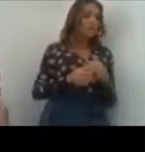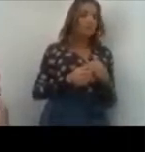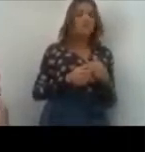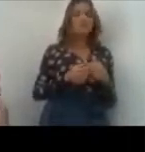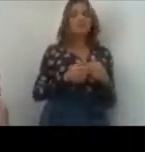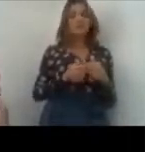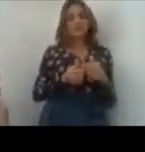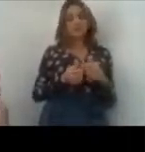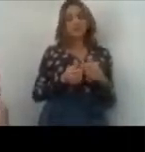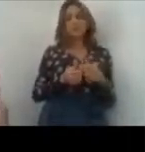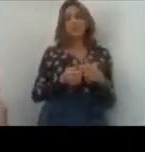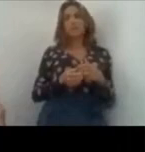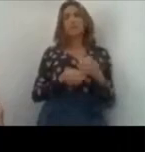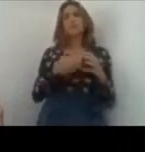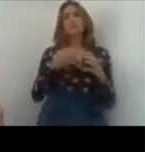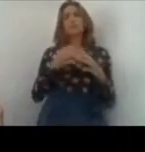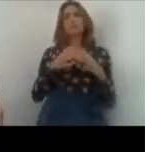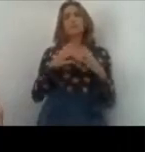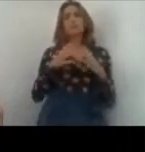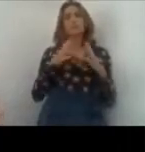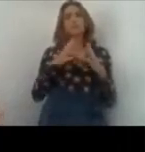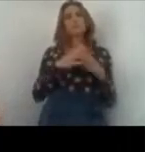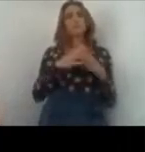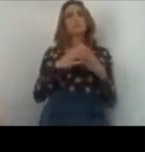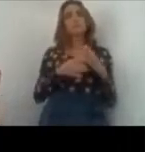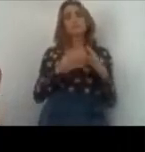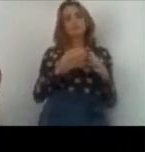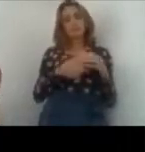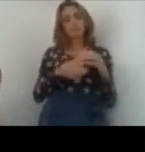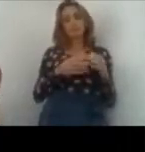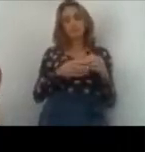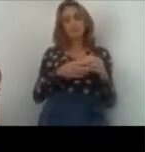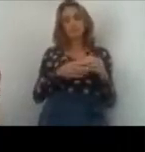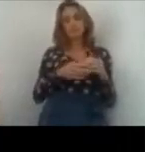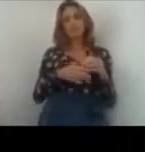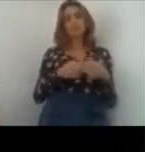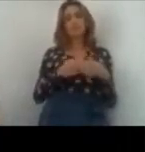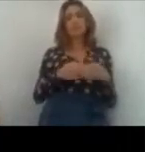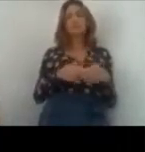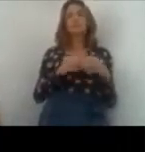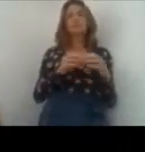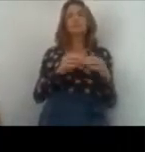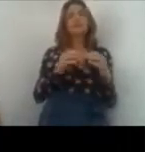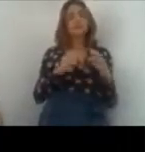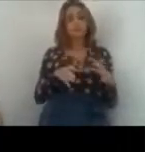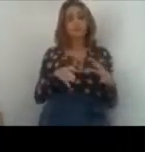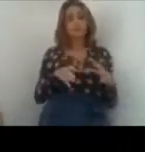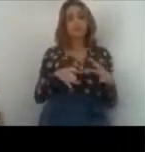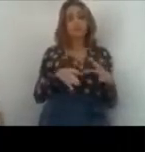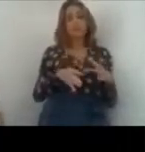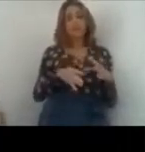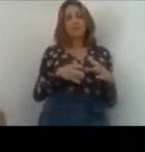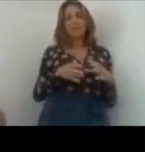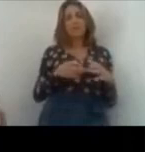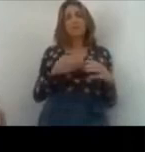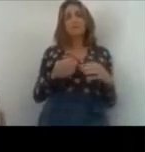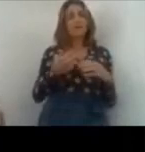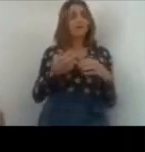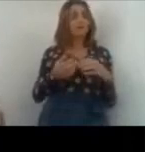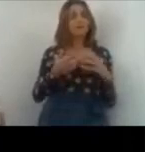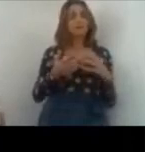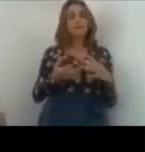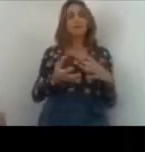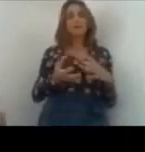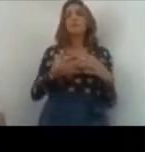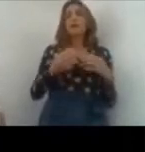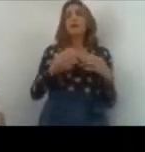sobre a frequência em negros. Não, os tumores infantojuvenis, eles são tumores genéticos. Então,